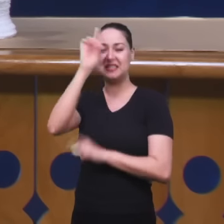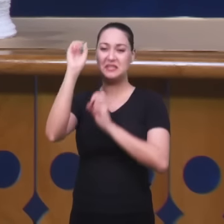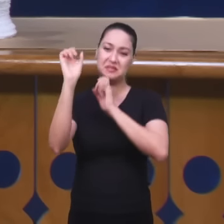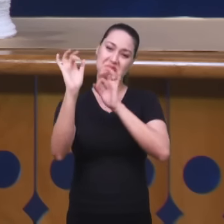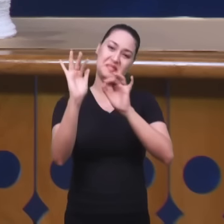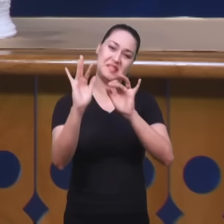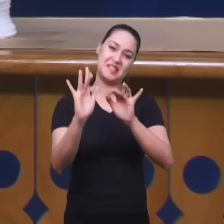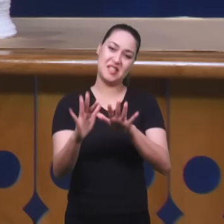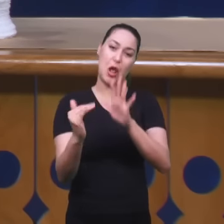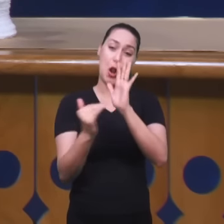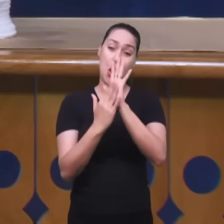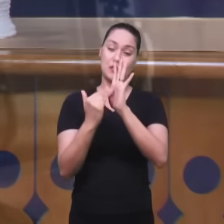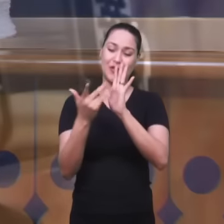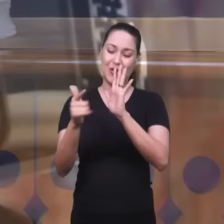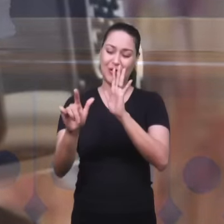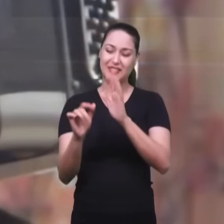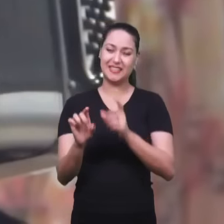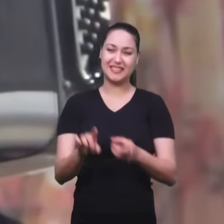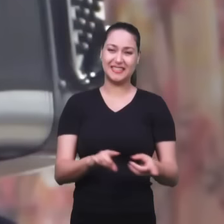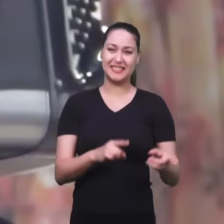E vamos ouvir Mais um louvor